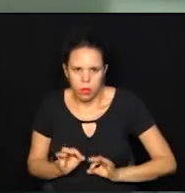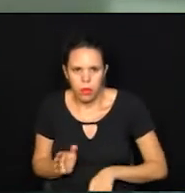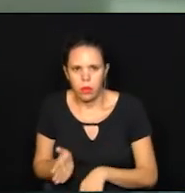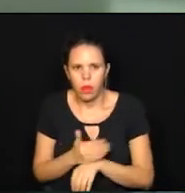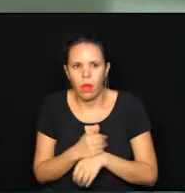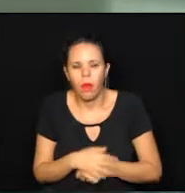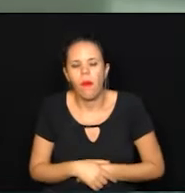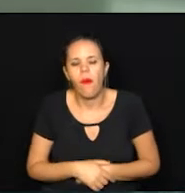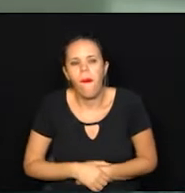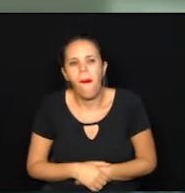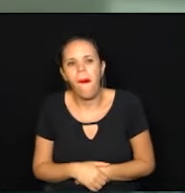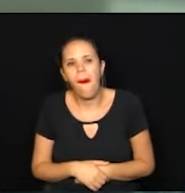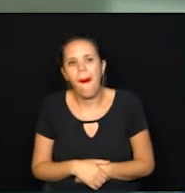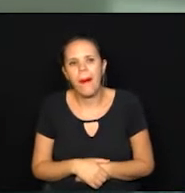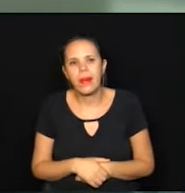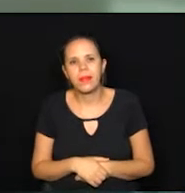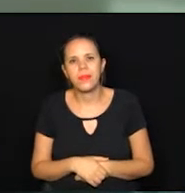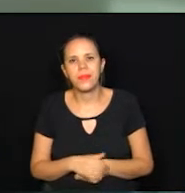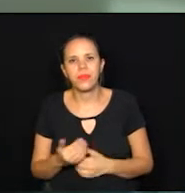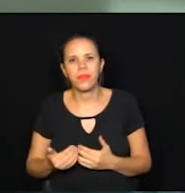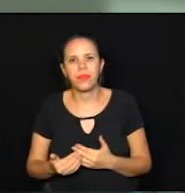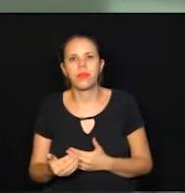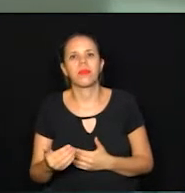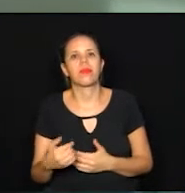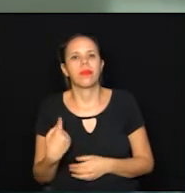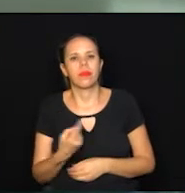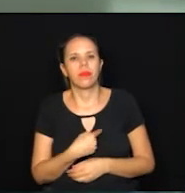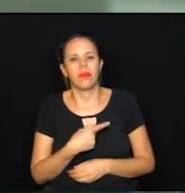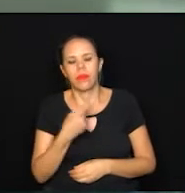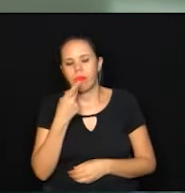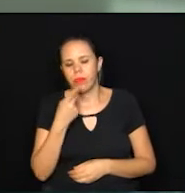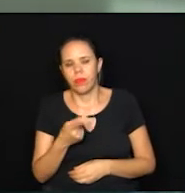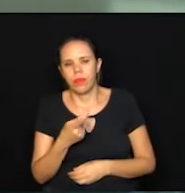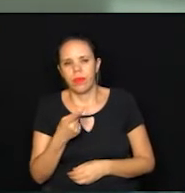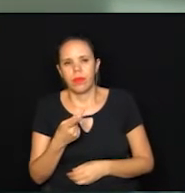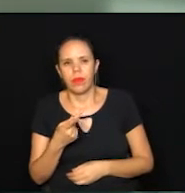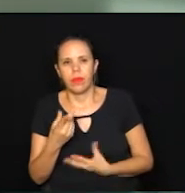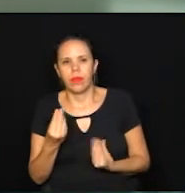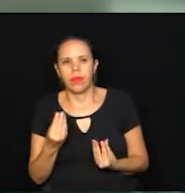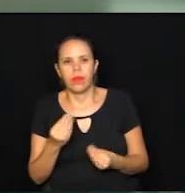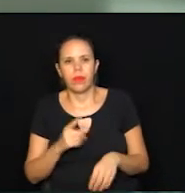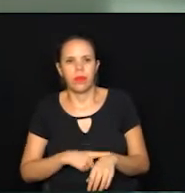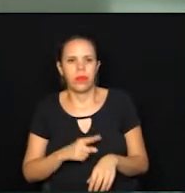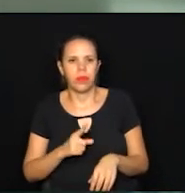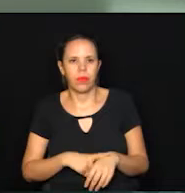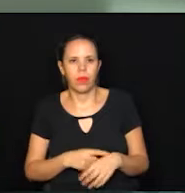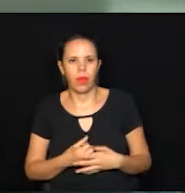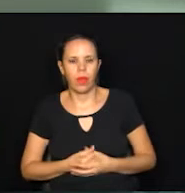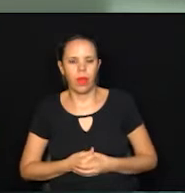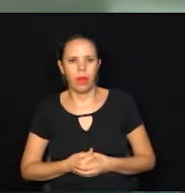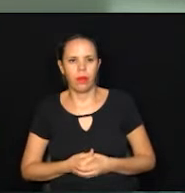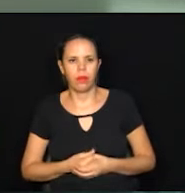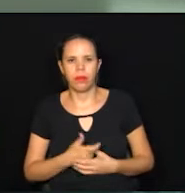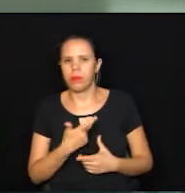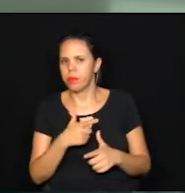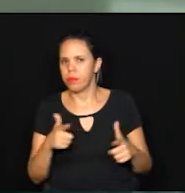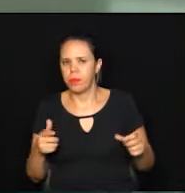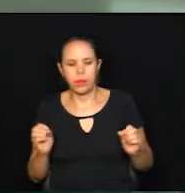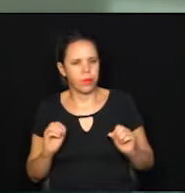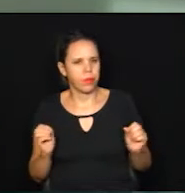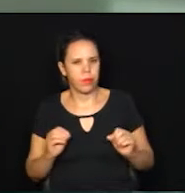dianteira. A partir disso, a gente ficou muito tempo sem